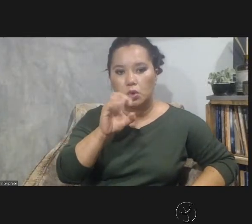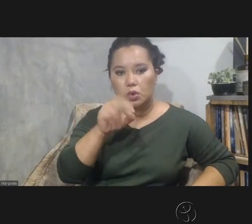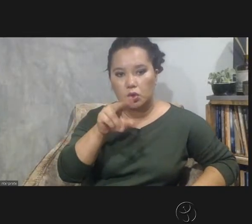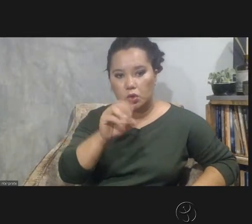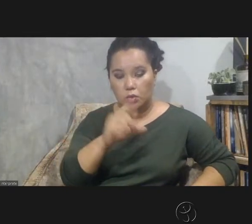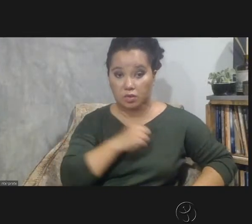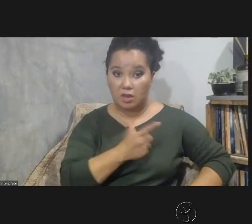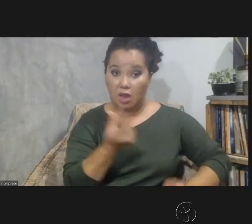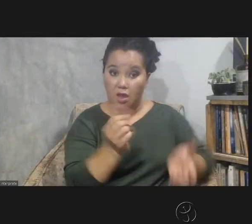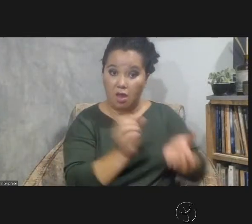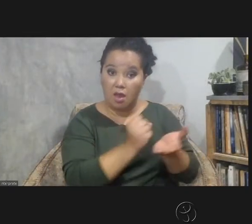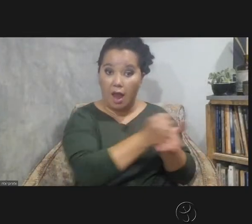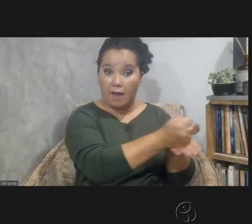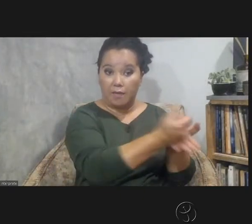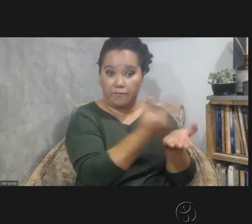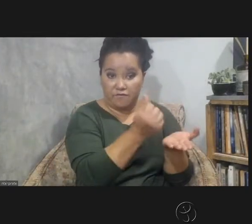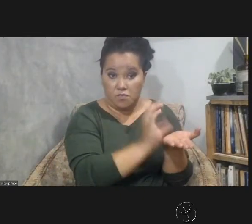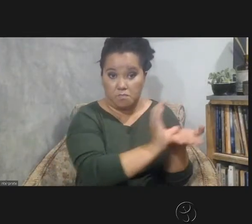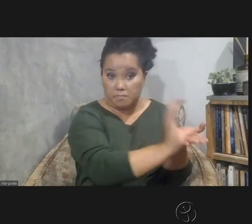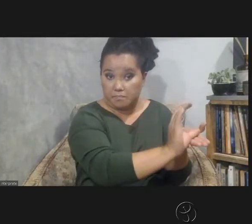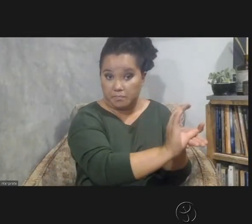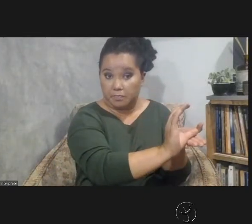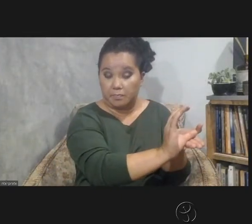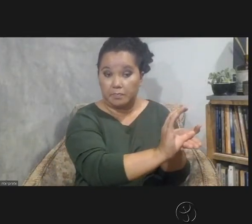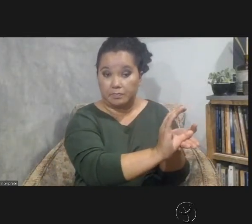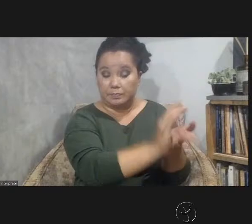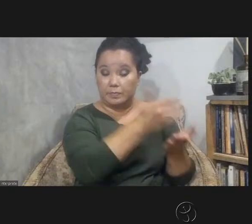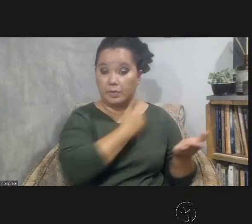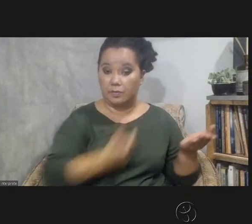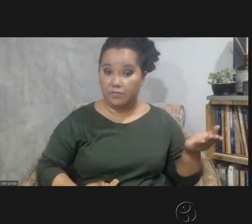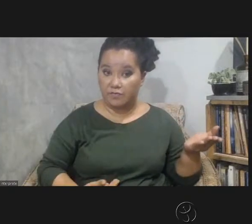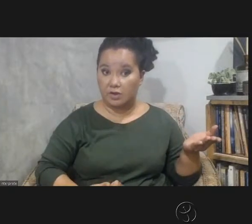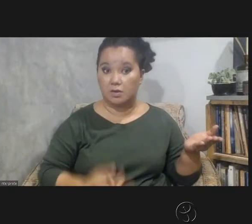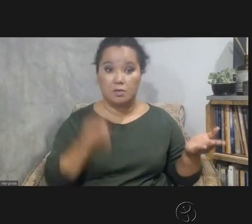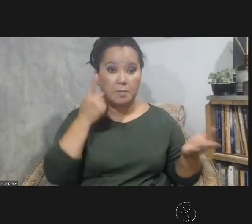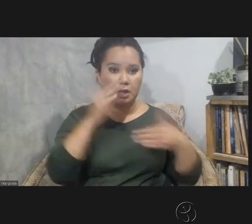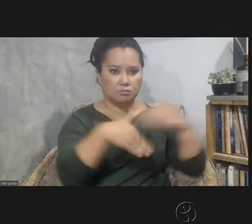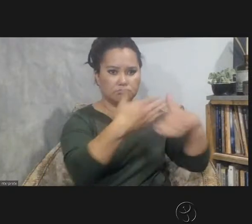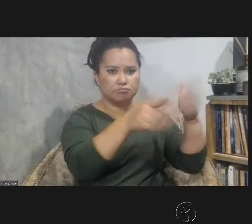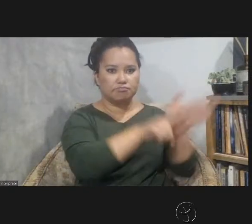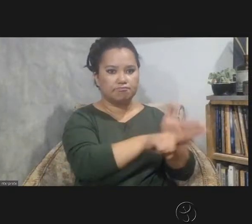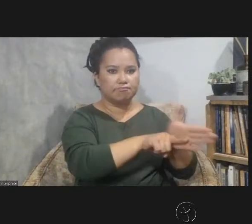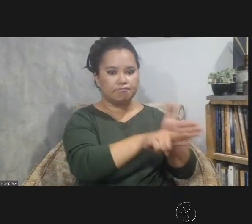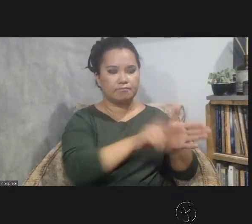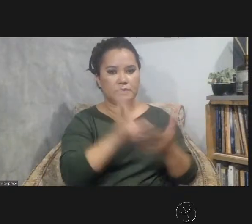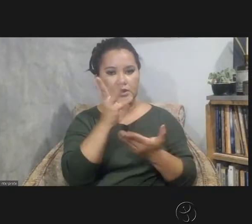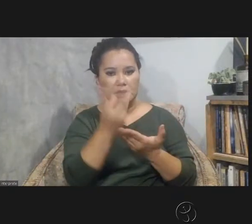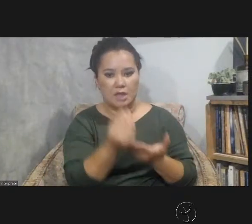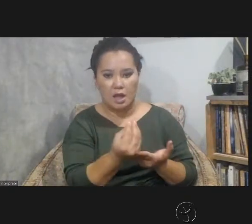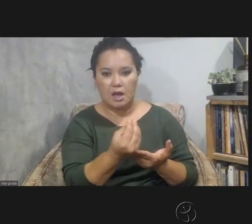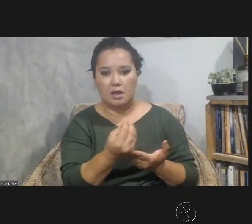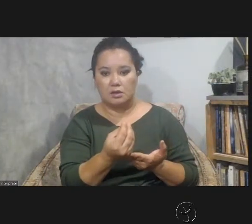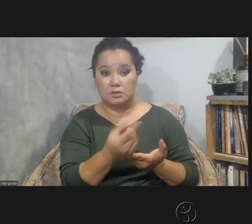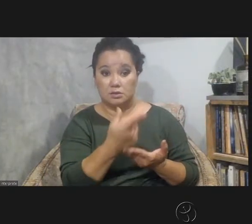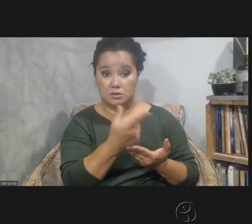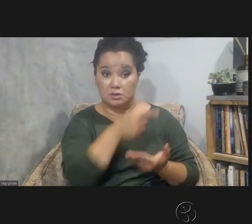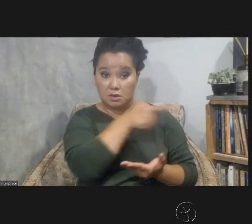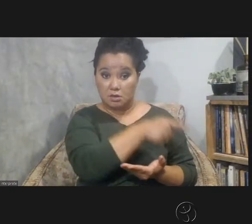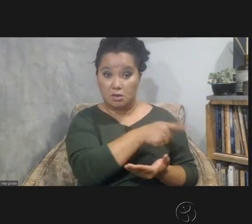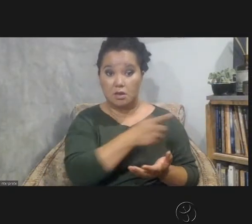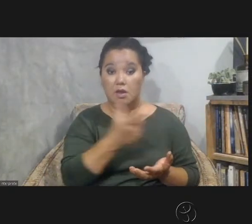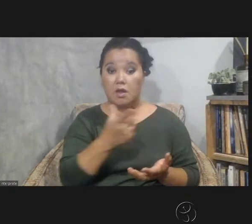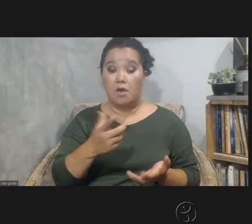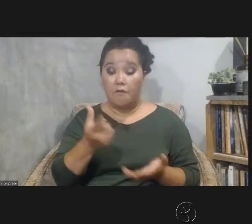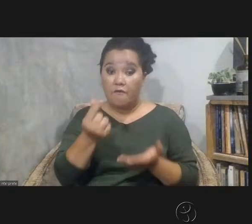artes e humanidades, para o sistema rodoviário. O financiamento privado, por